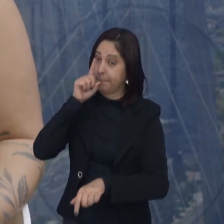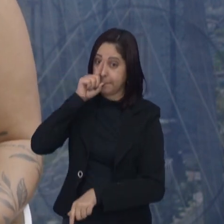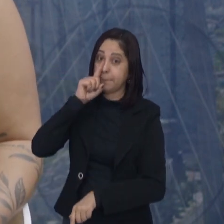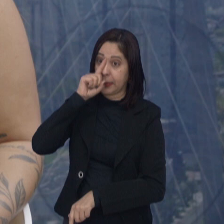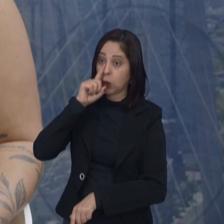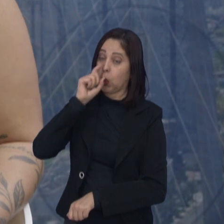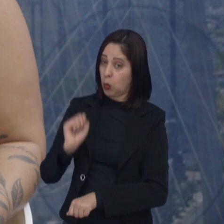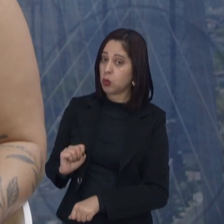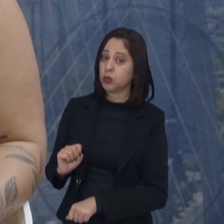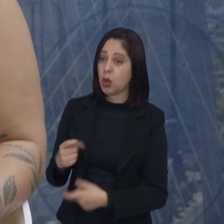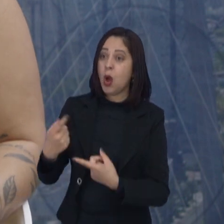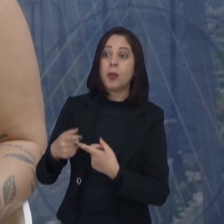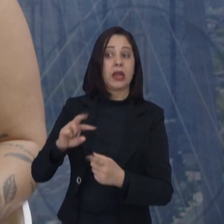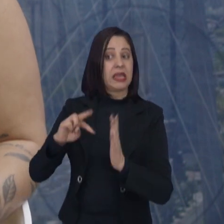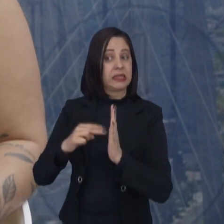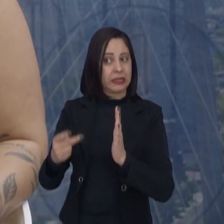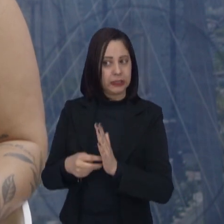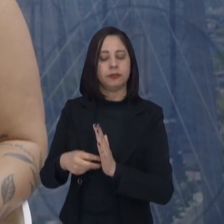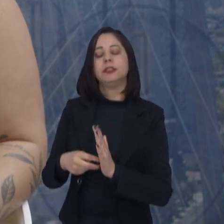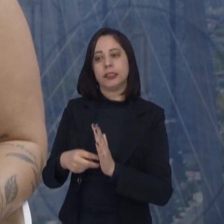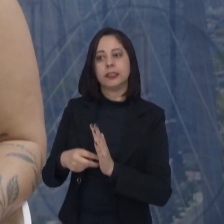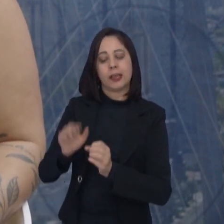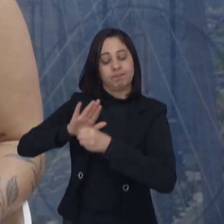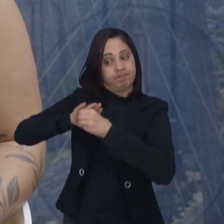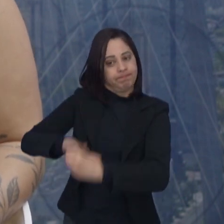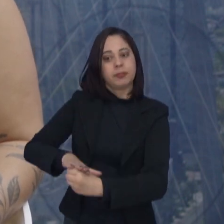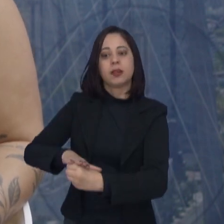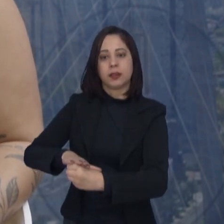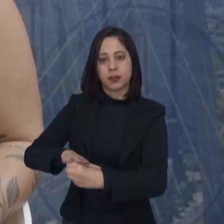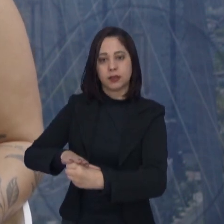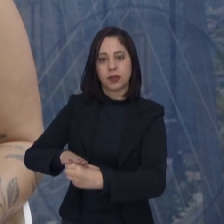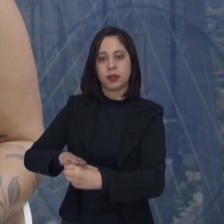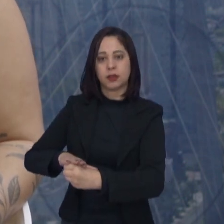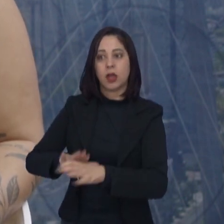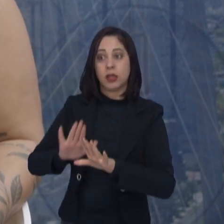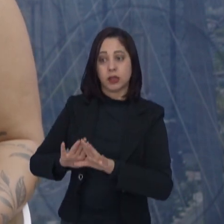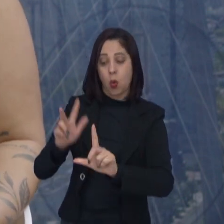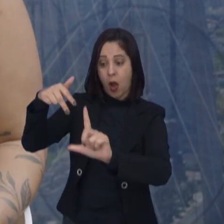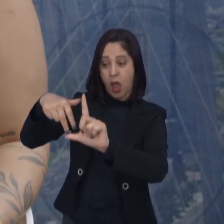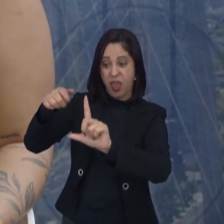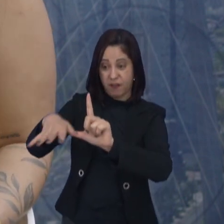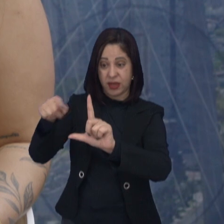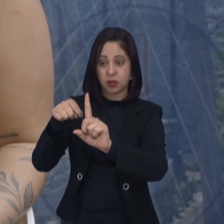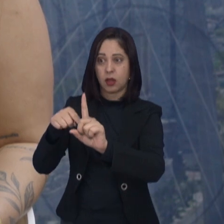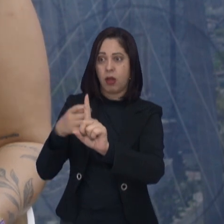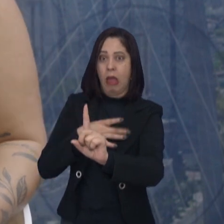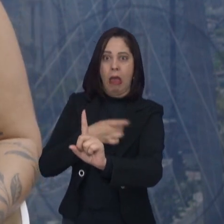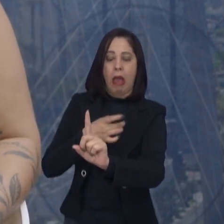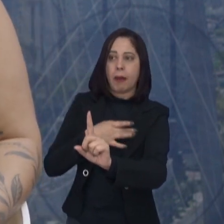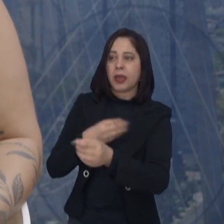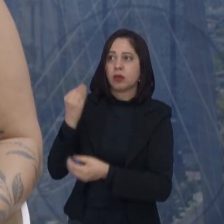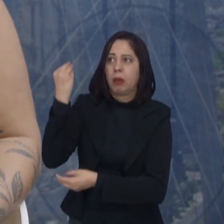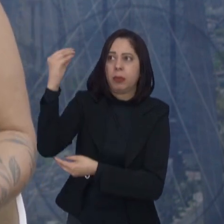de assédio que você comete. Então, e a gente vê que as pessoas, elas estão cada vez mais abaladas. Você tem medo do que você vai postar, como